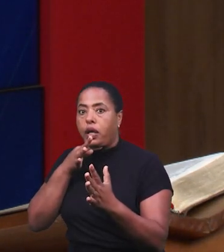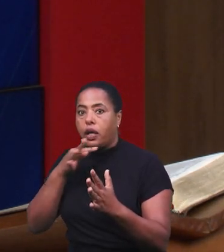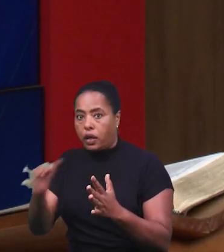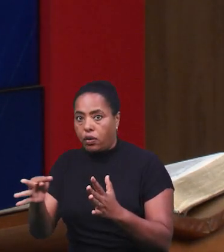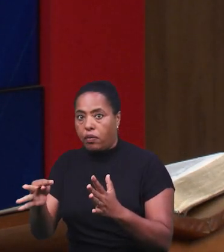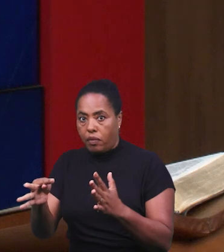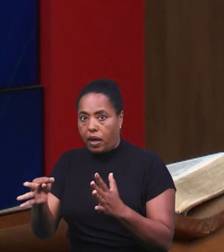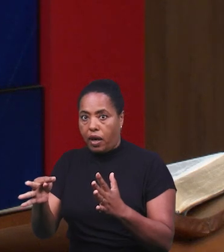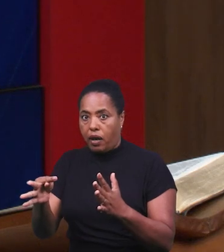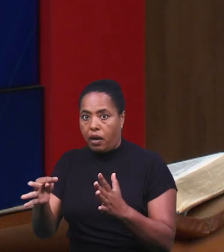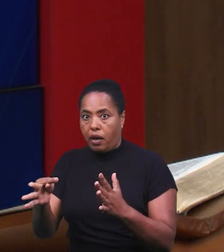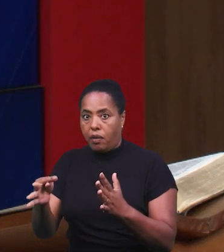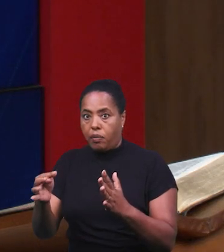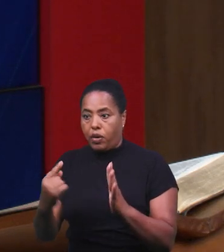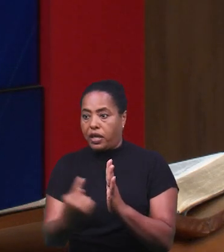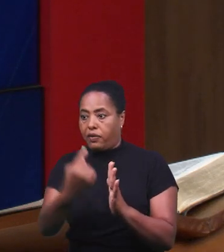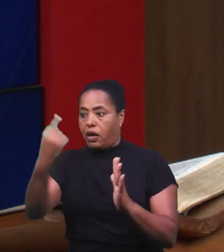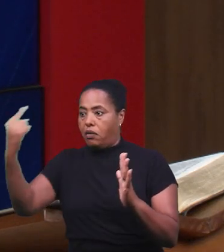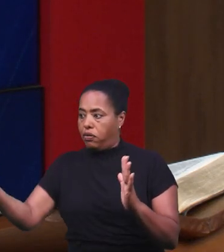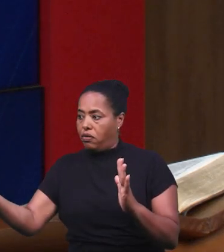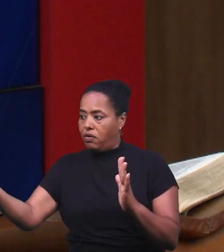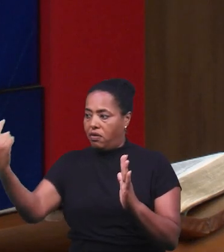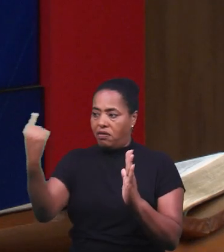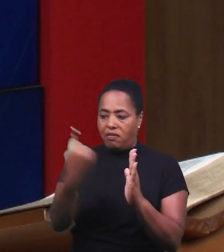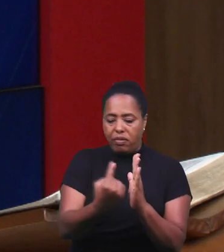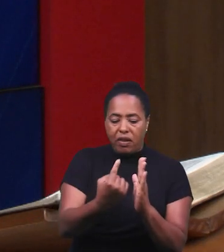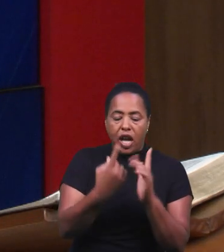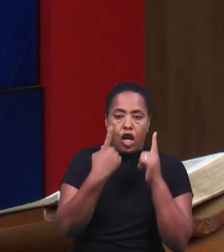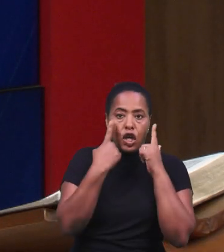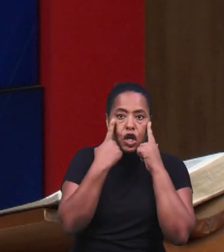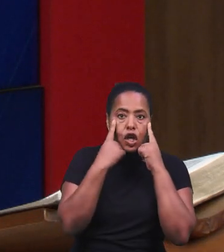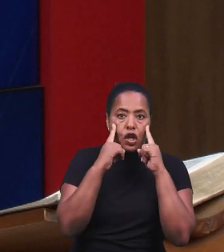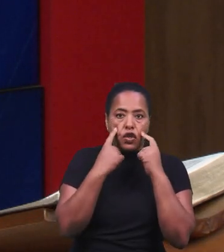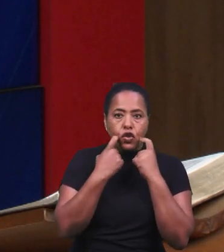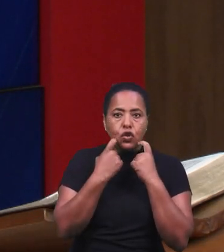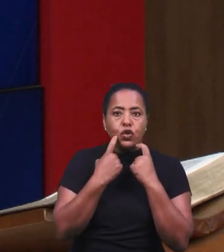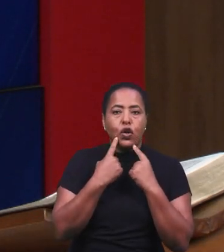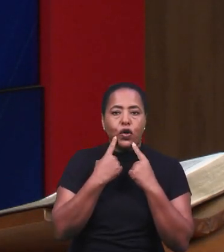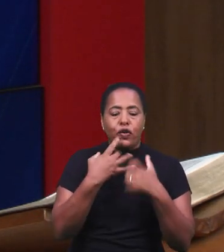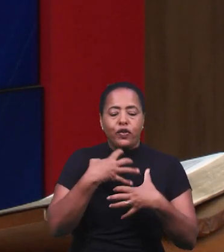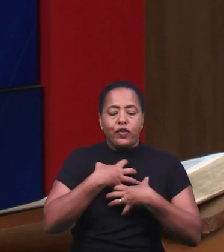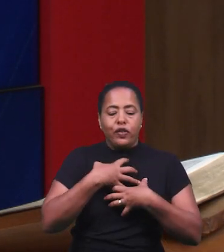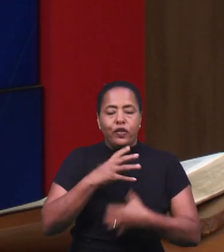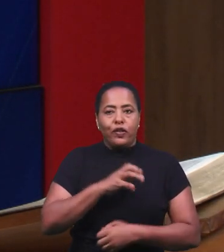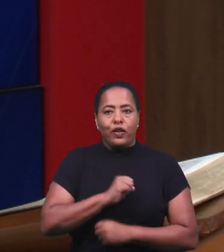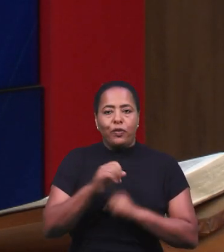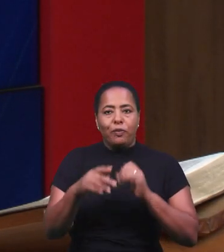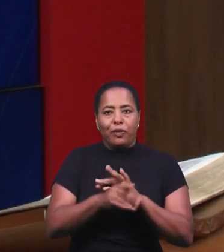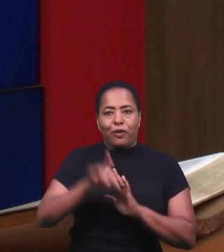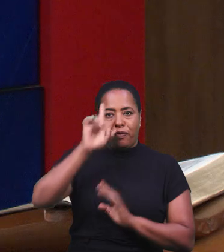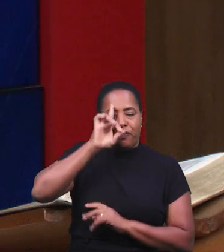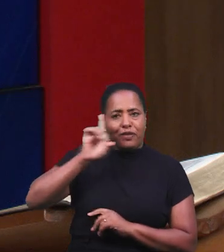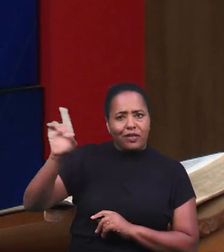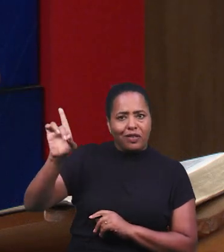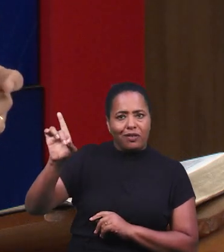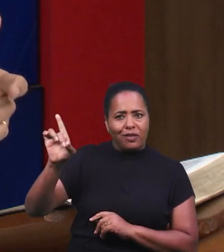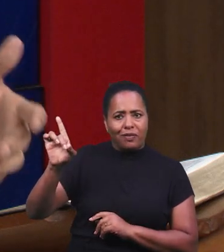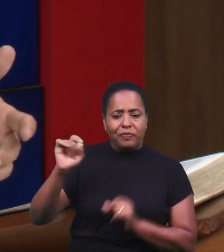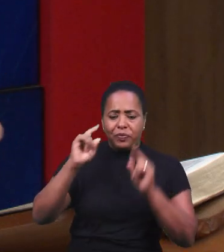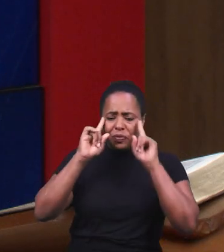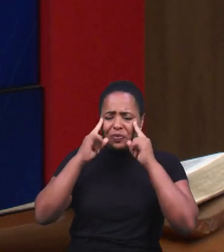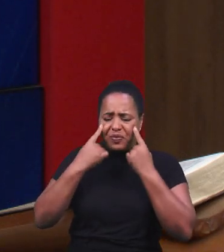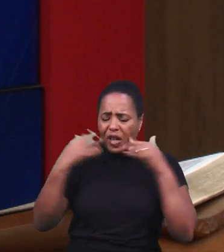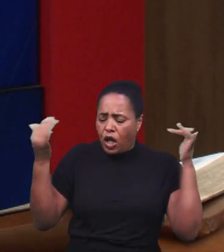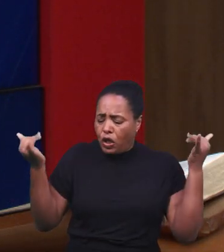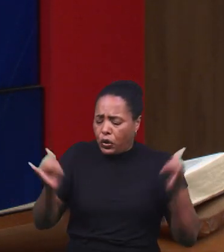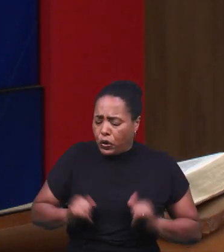maneira individual. Tomé chorou diante de Deus, sentindo o amor de Deus. Não eram lágrimas de